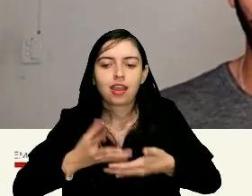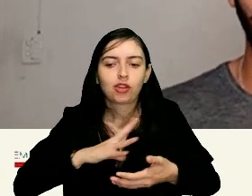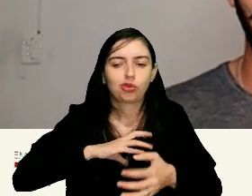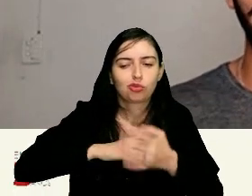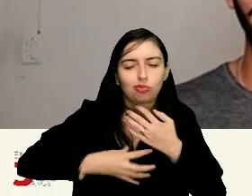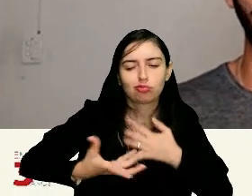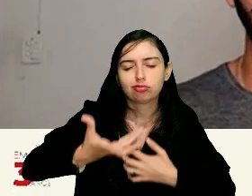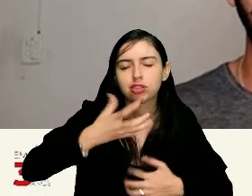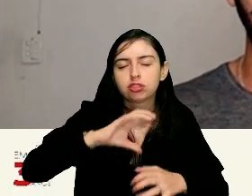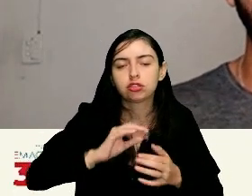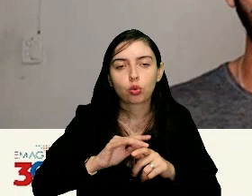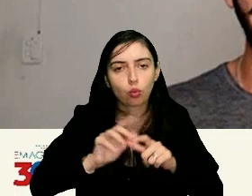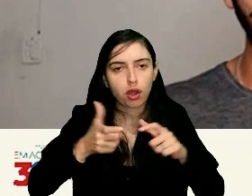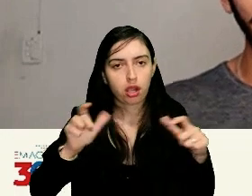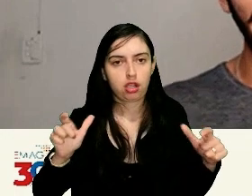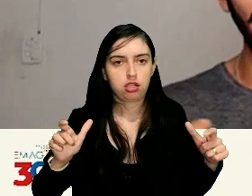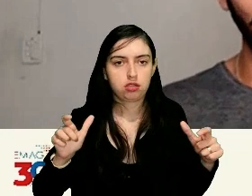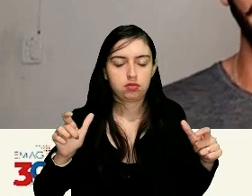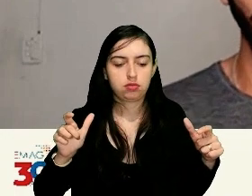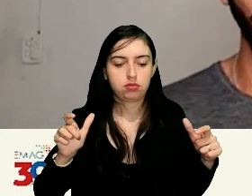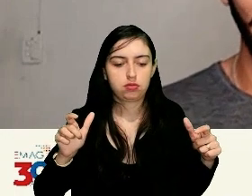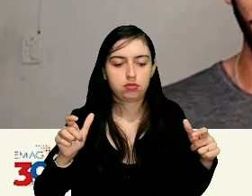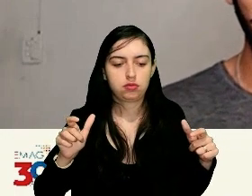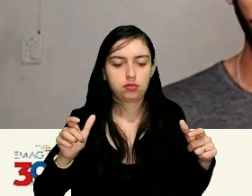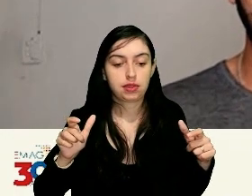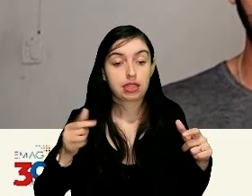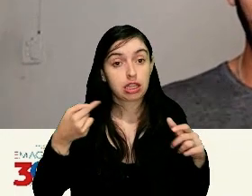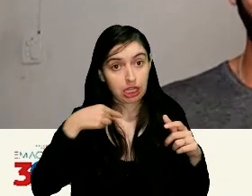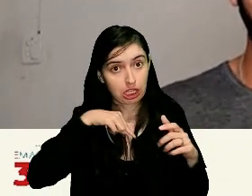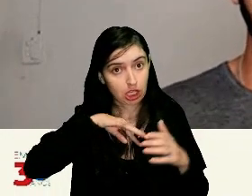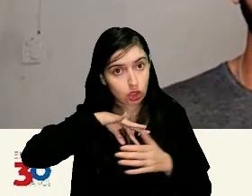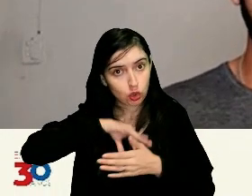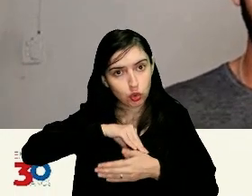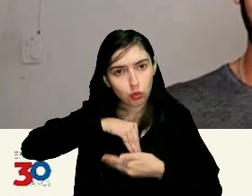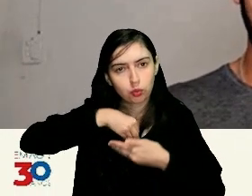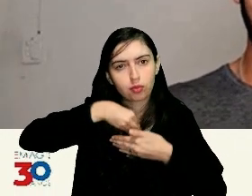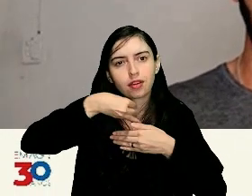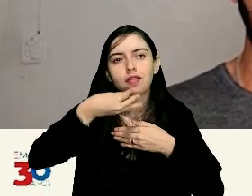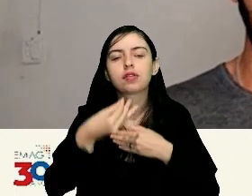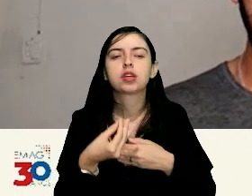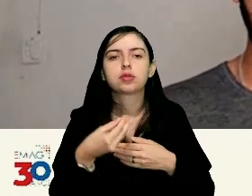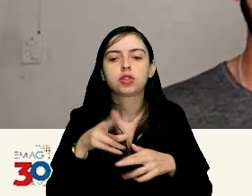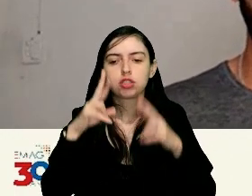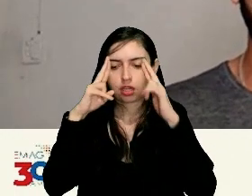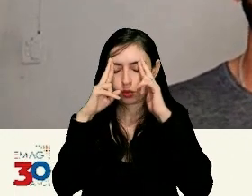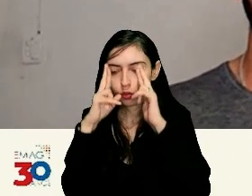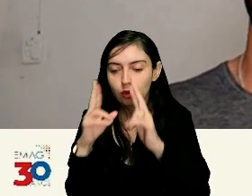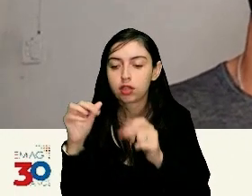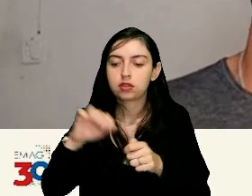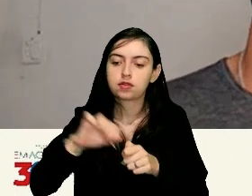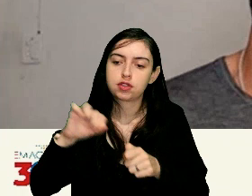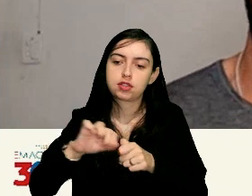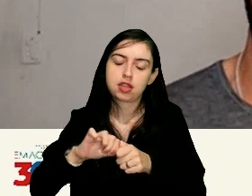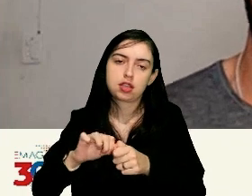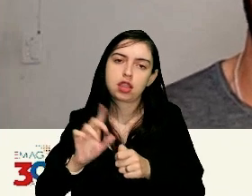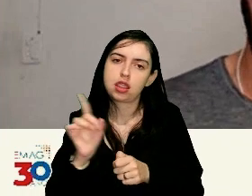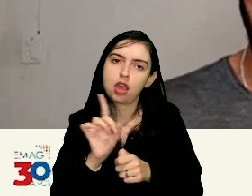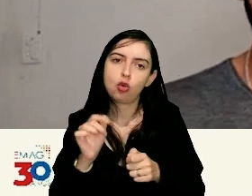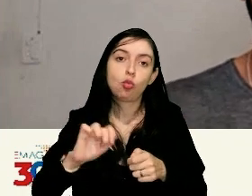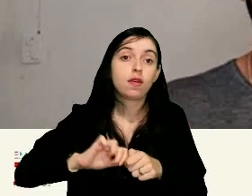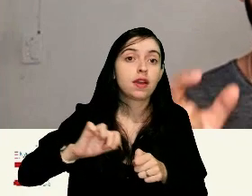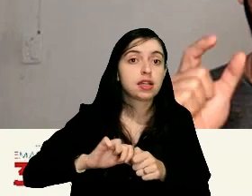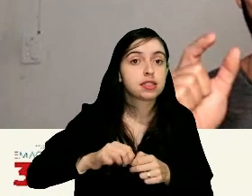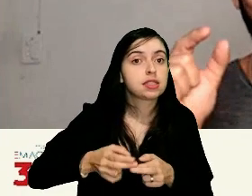a gente está falando em algo que vem muito mais de dentro para fora, de ser reconhecido pelo que você faz e não de fazer pelo